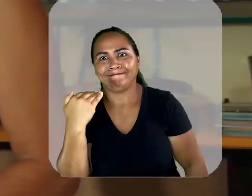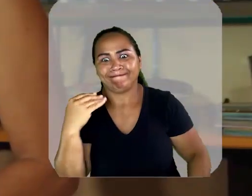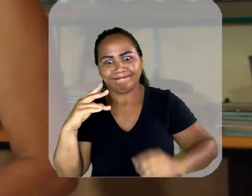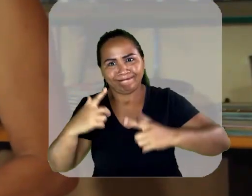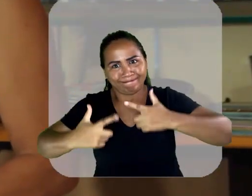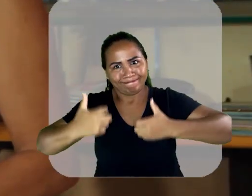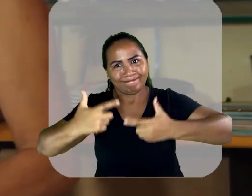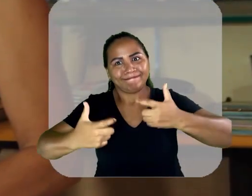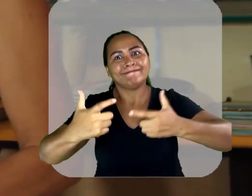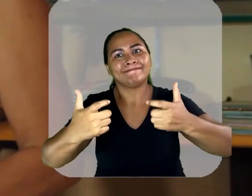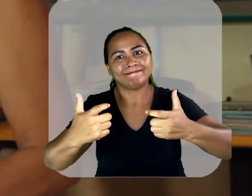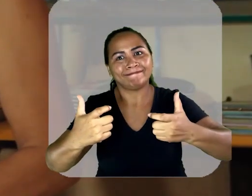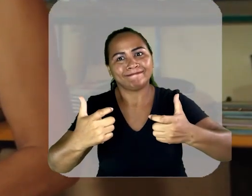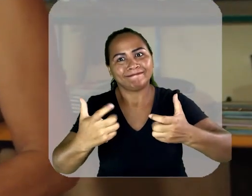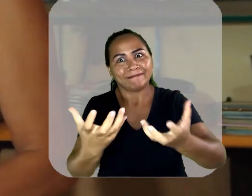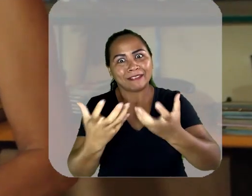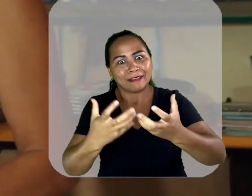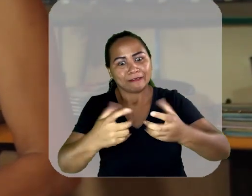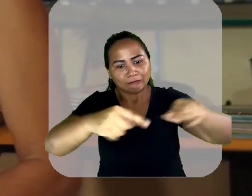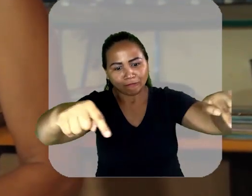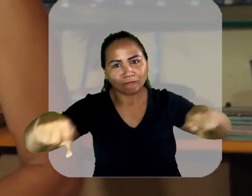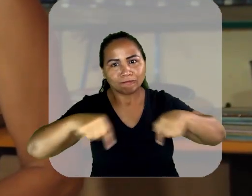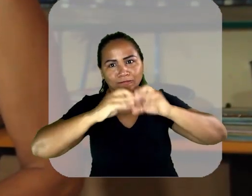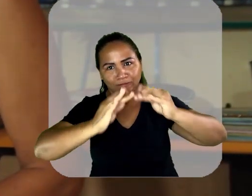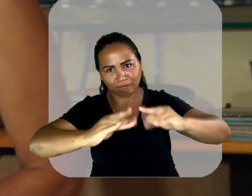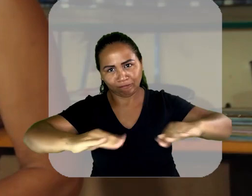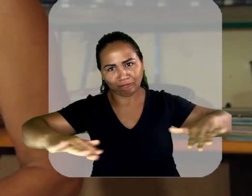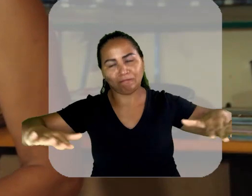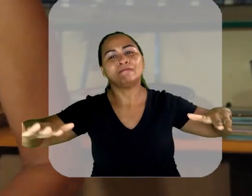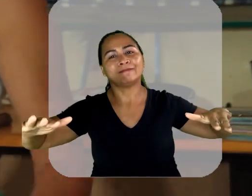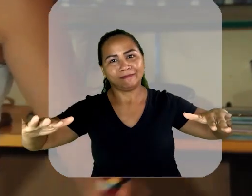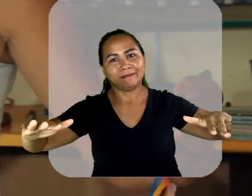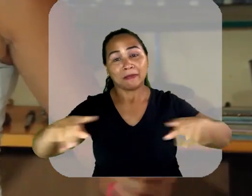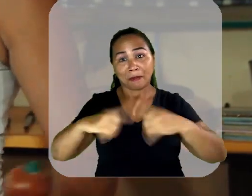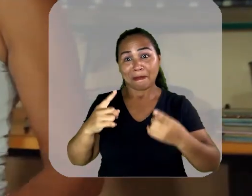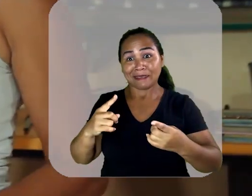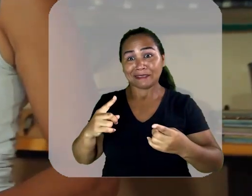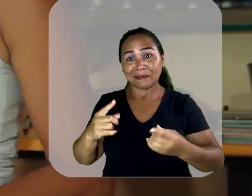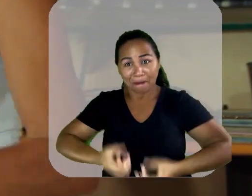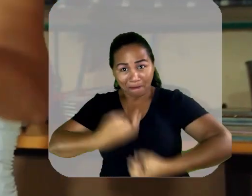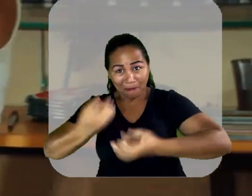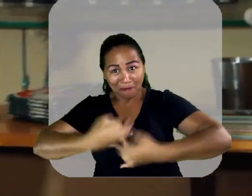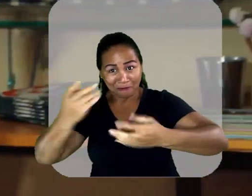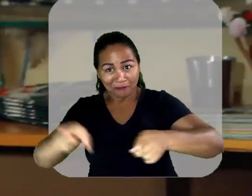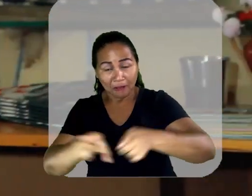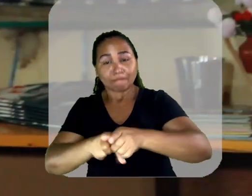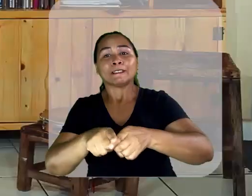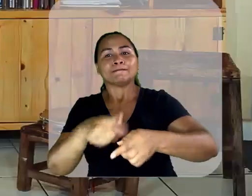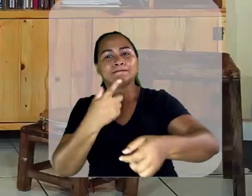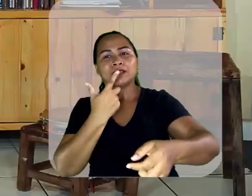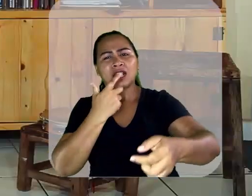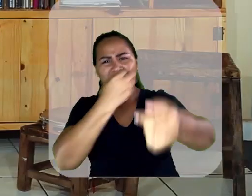Mas poesia também sangra. E se arame é povoado, de certo fica